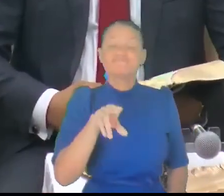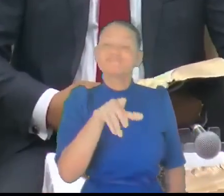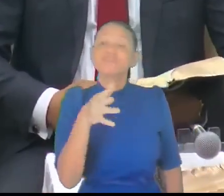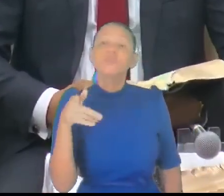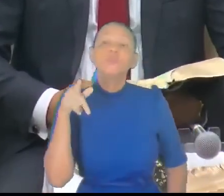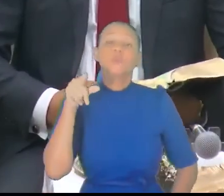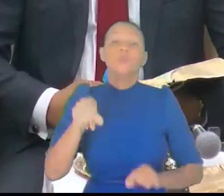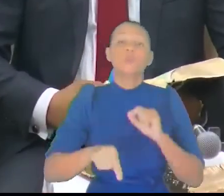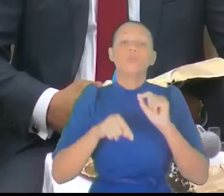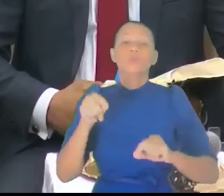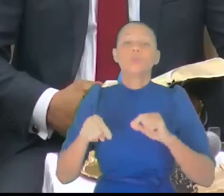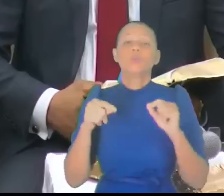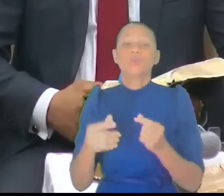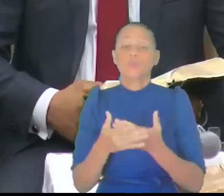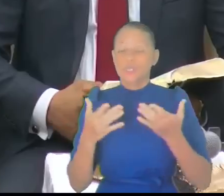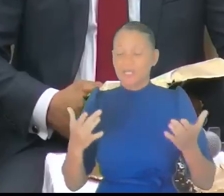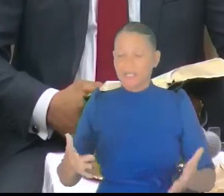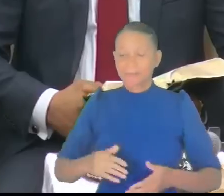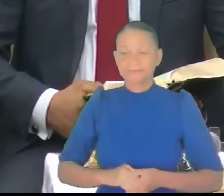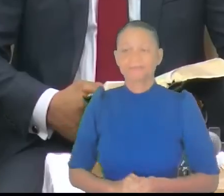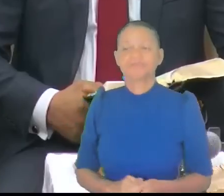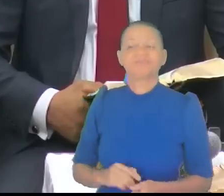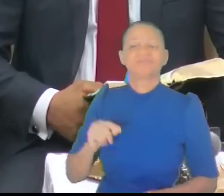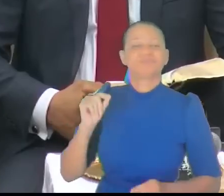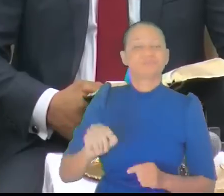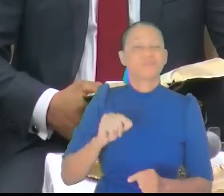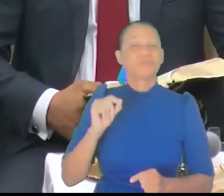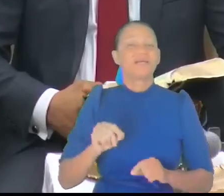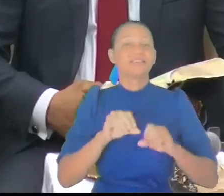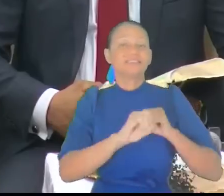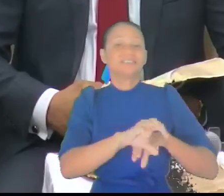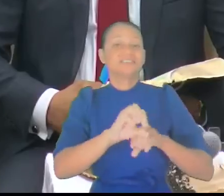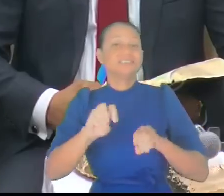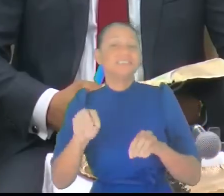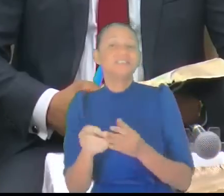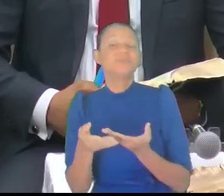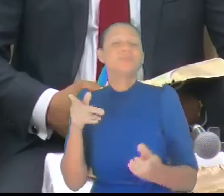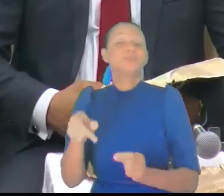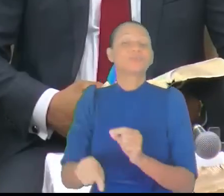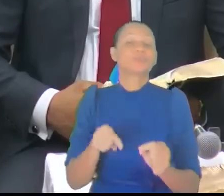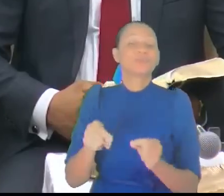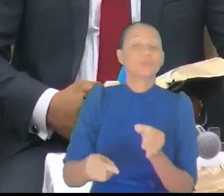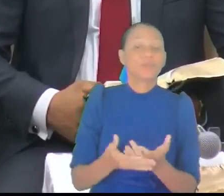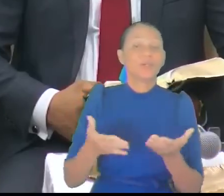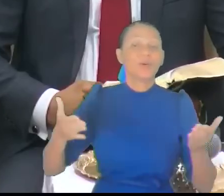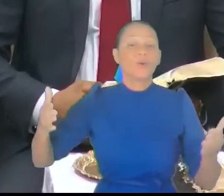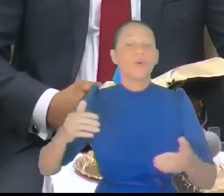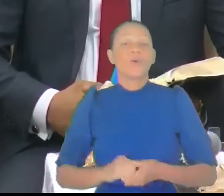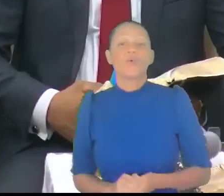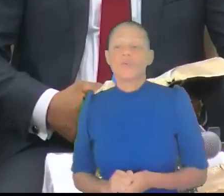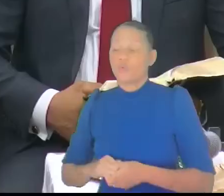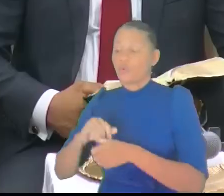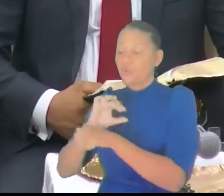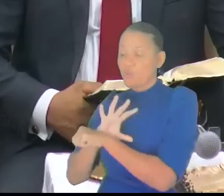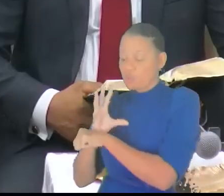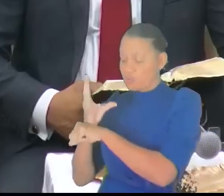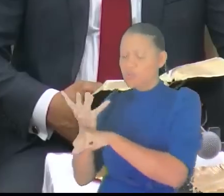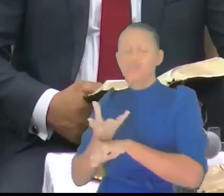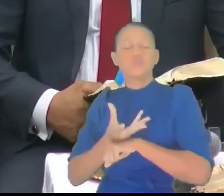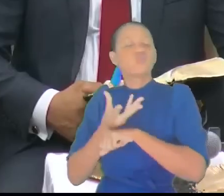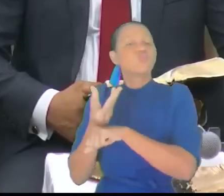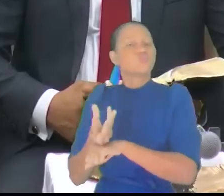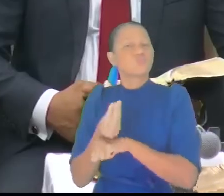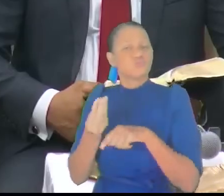Espírito Santo está ensinando? O Espírito Santo está ensinando que a igreja, ela está